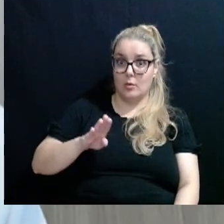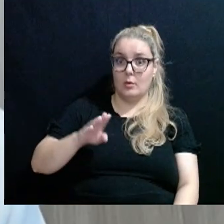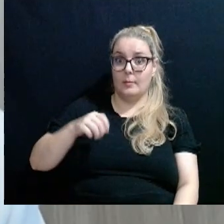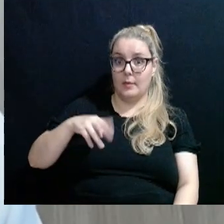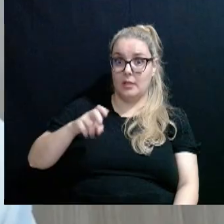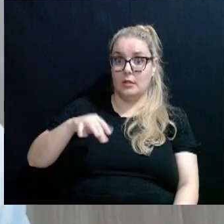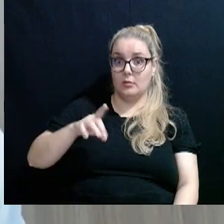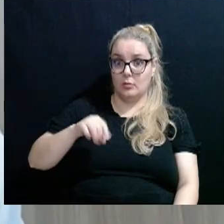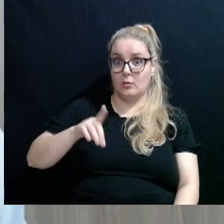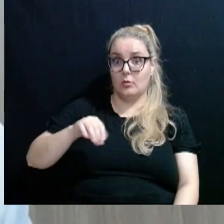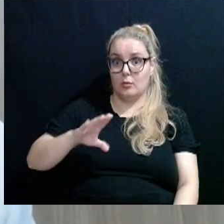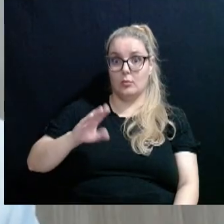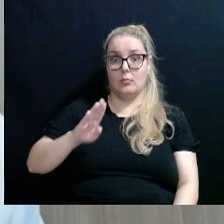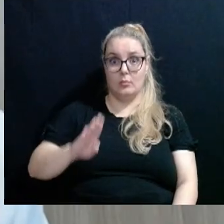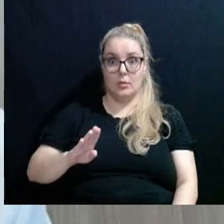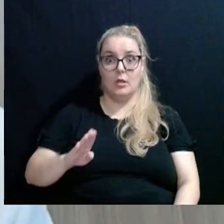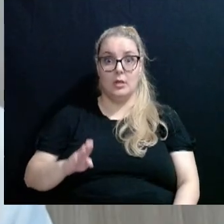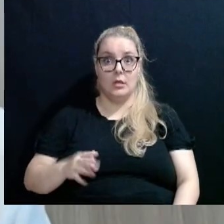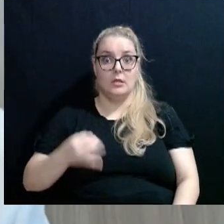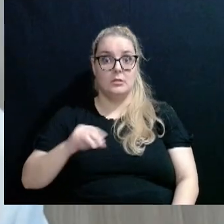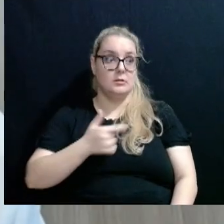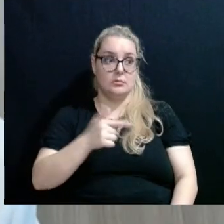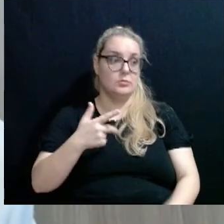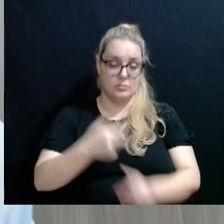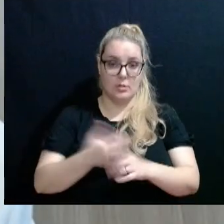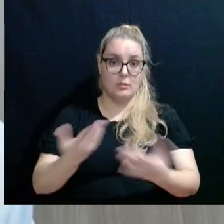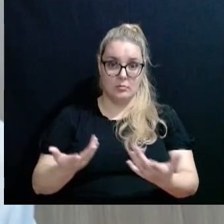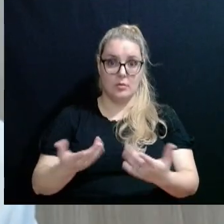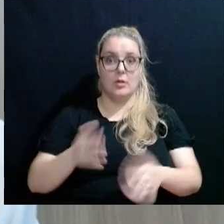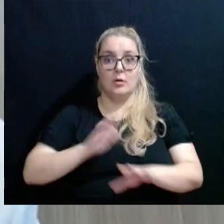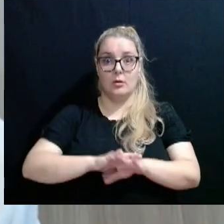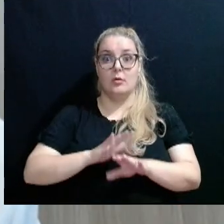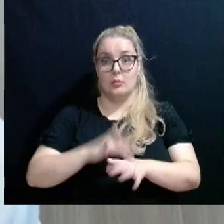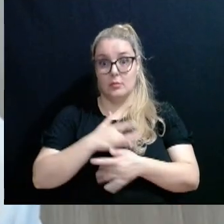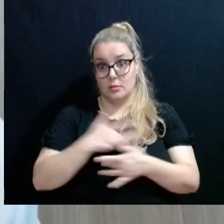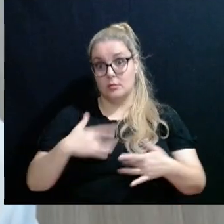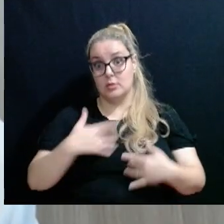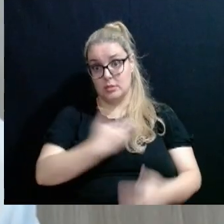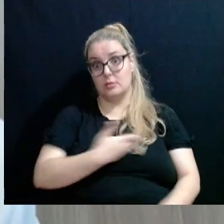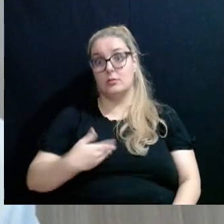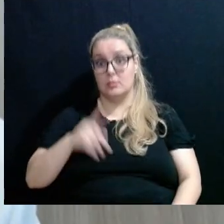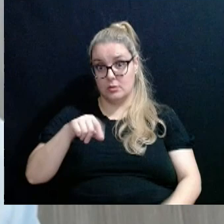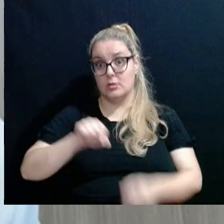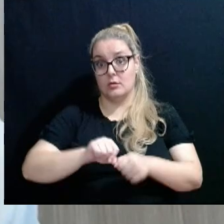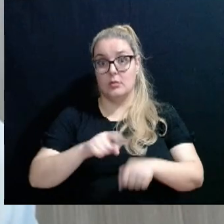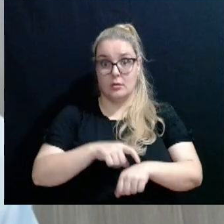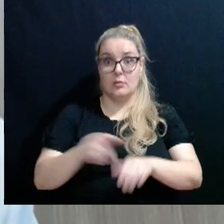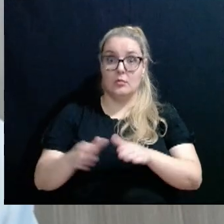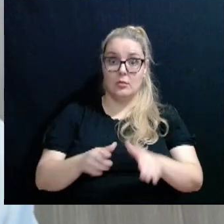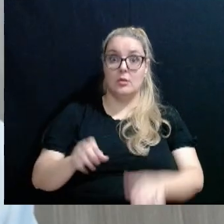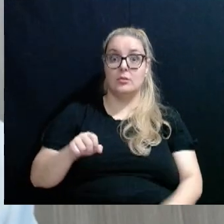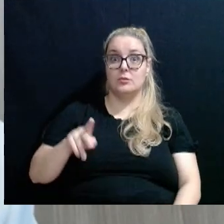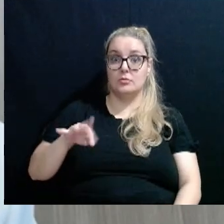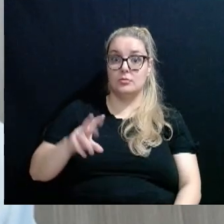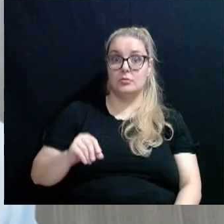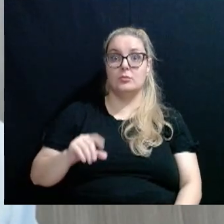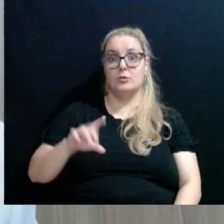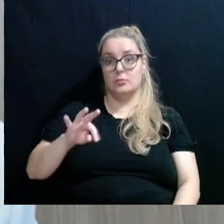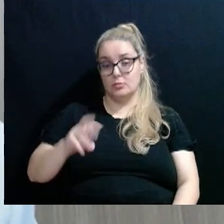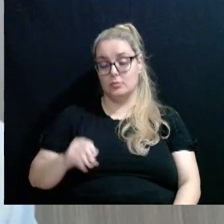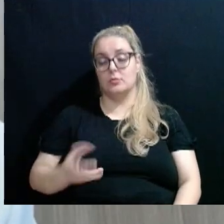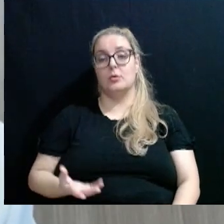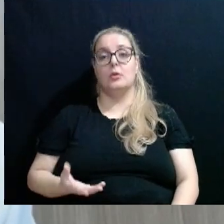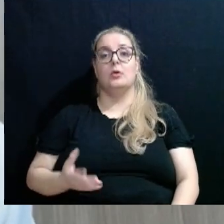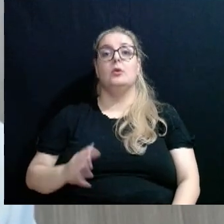outra questão importante seria uma medida de saúde pública que é feita em situações de surto,